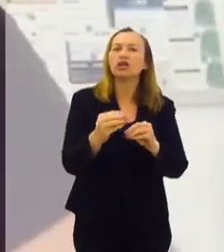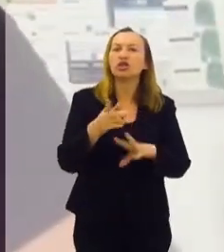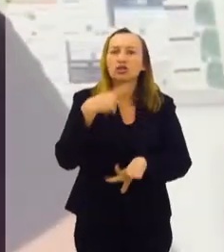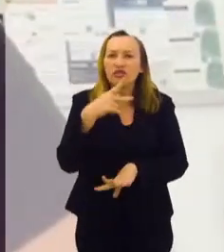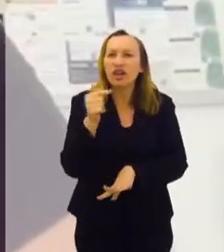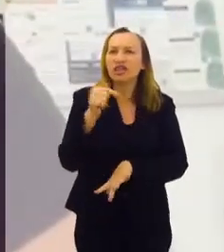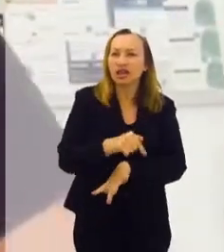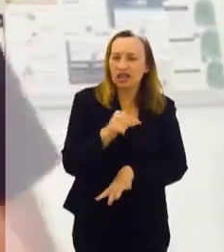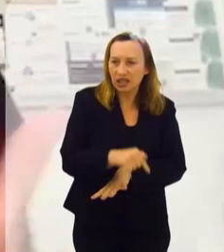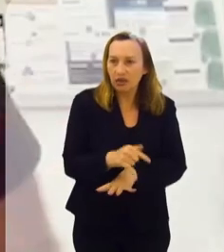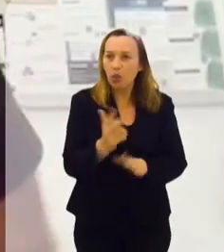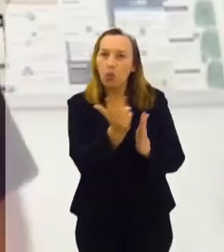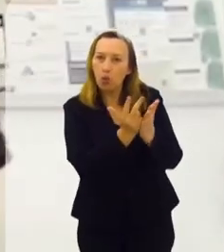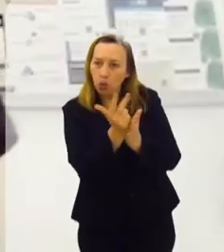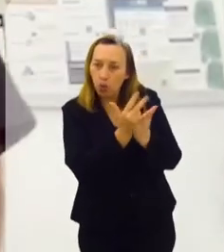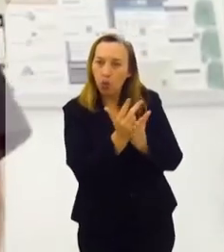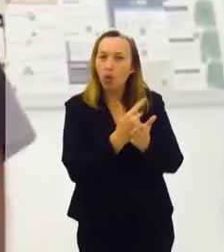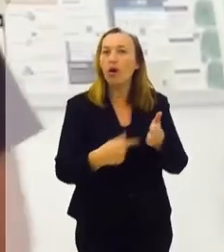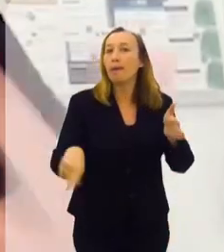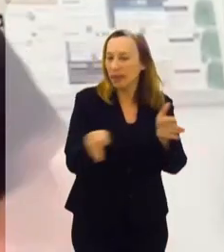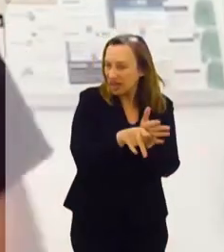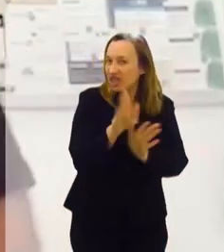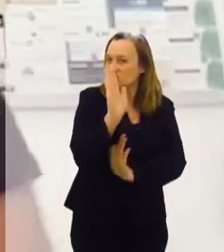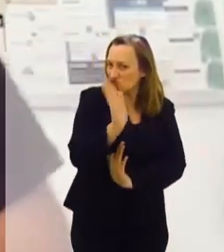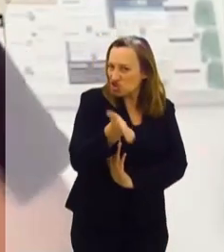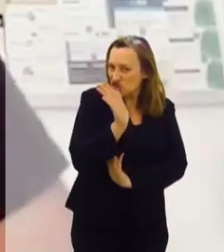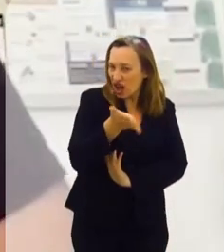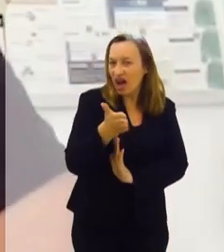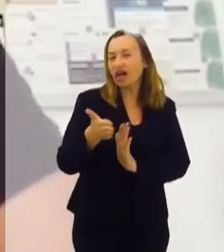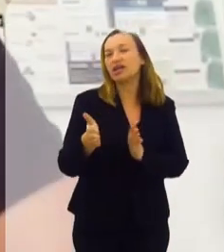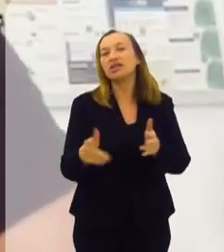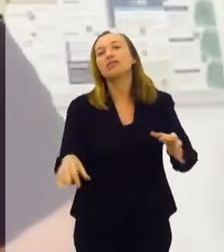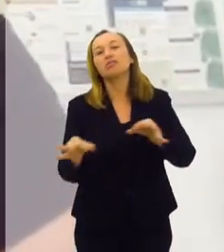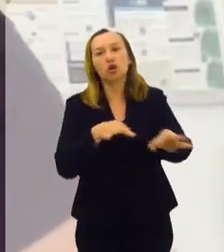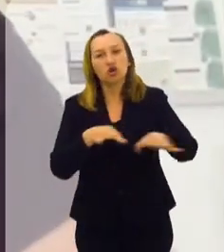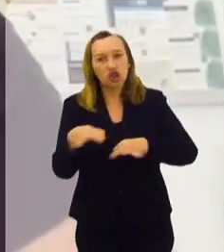está tratando aqui, inclusive o mapeamento faz parte já